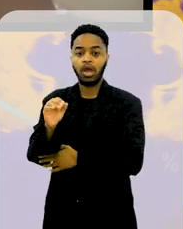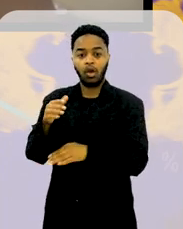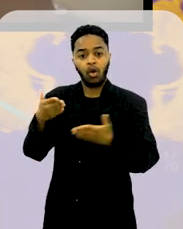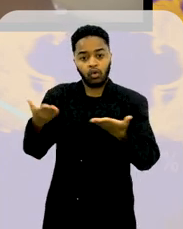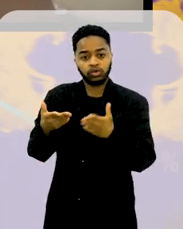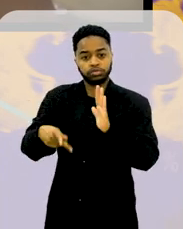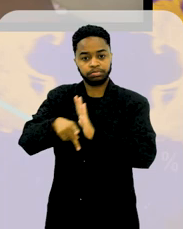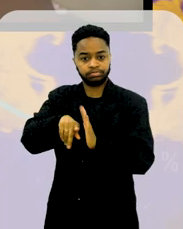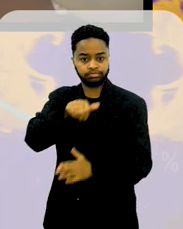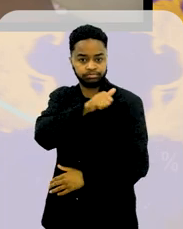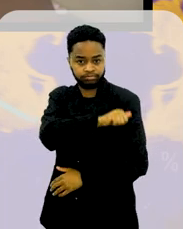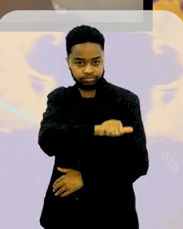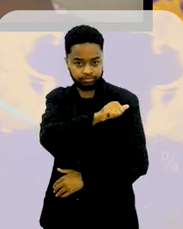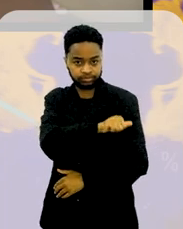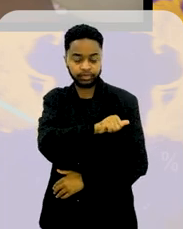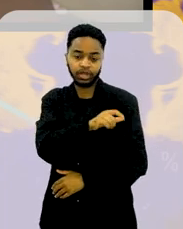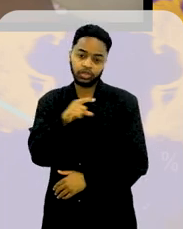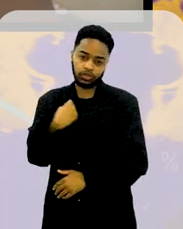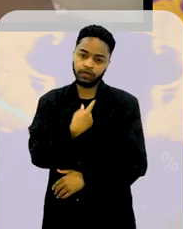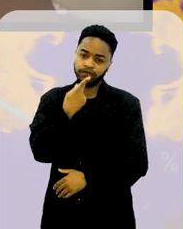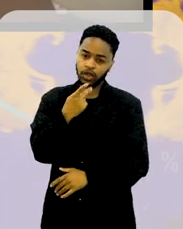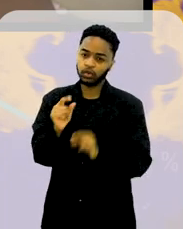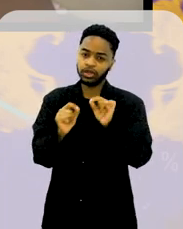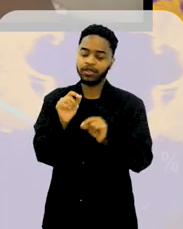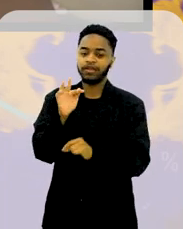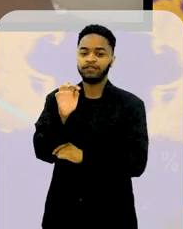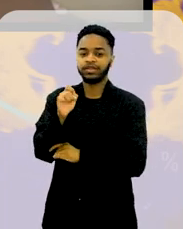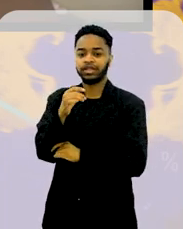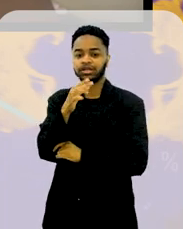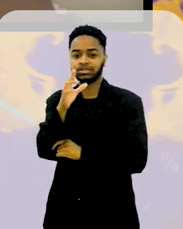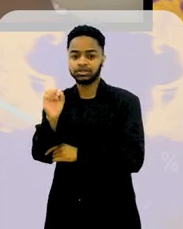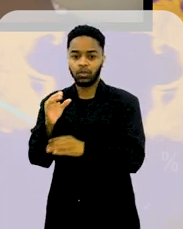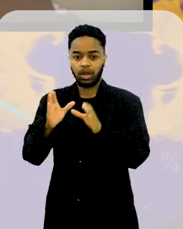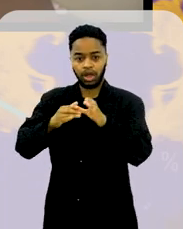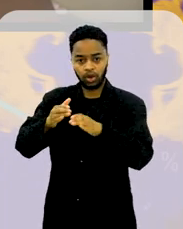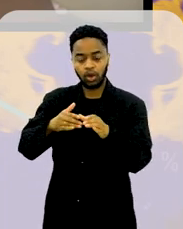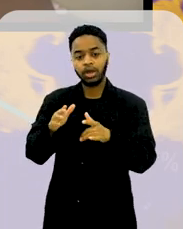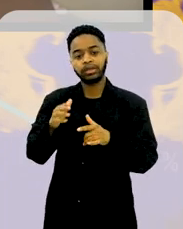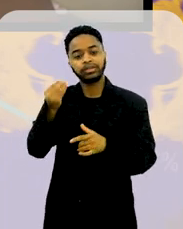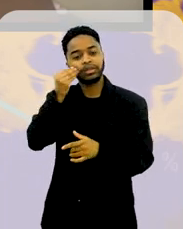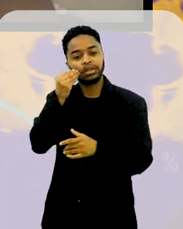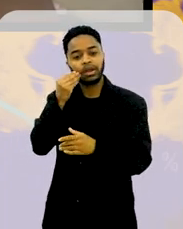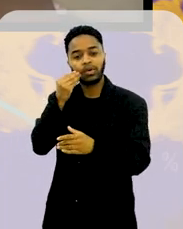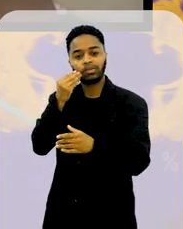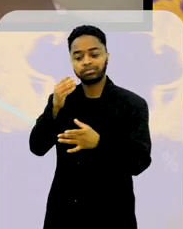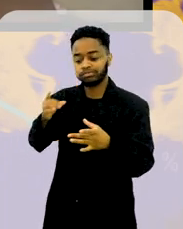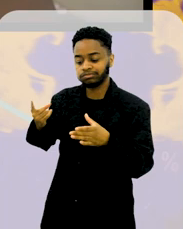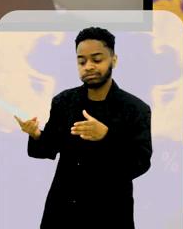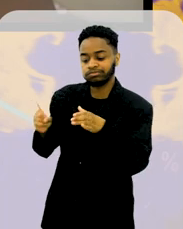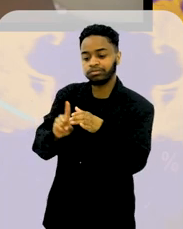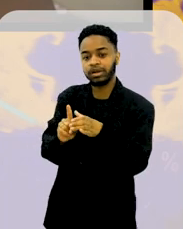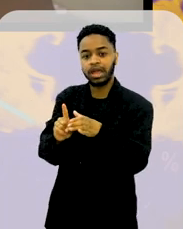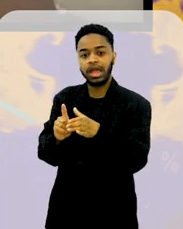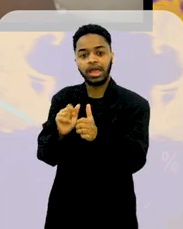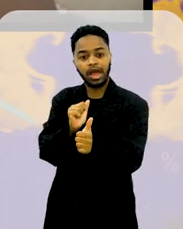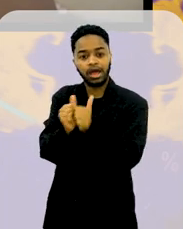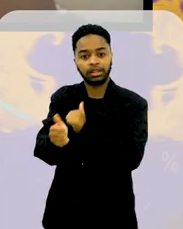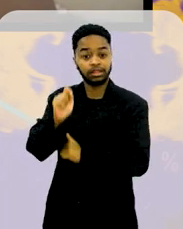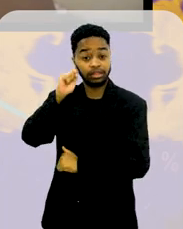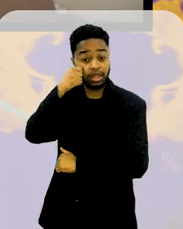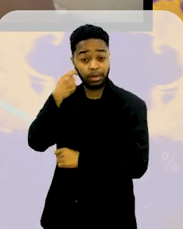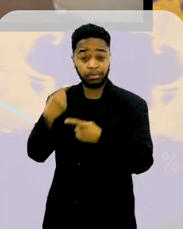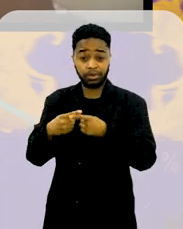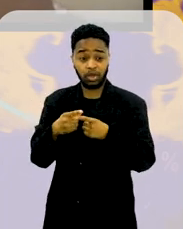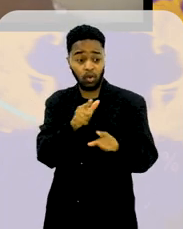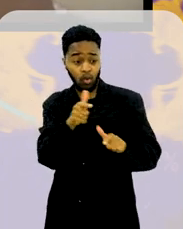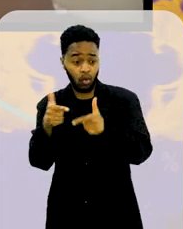Federação Estadual de futebol do Rio de Janeiro que a gente diz federação carioca pela inclusão de atletas negros